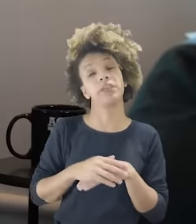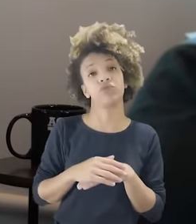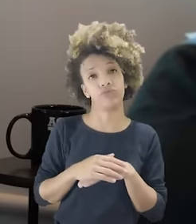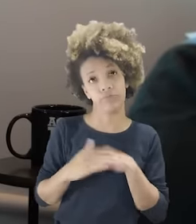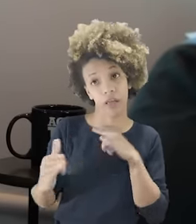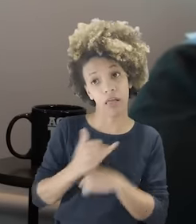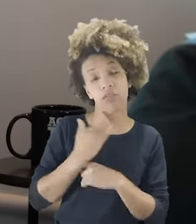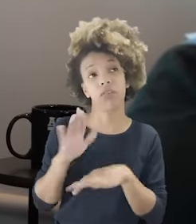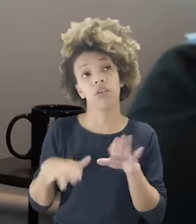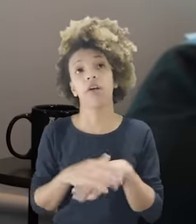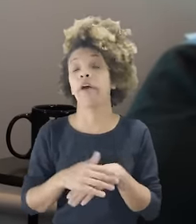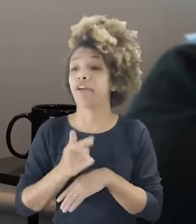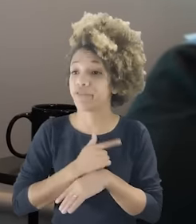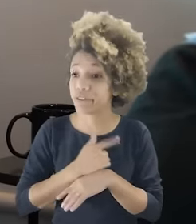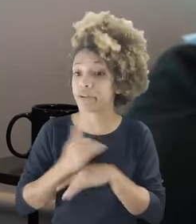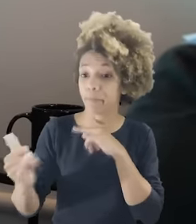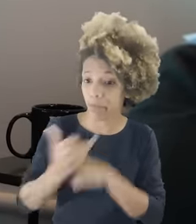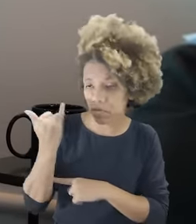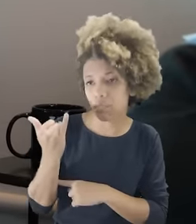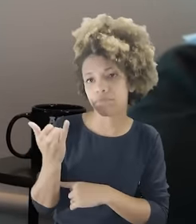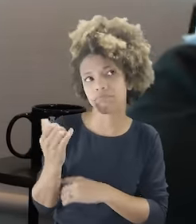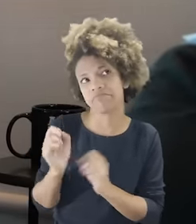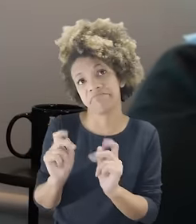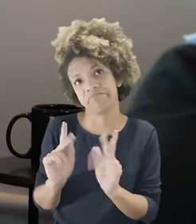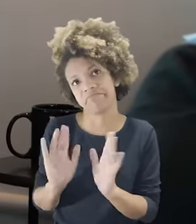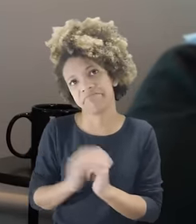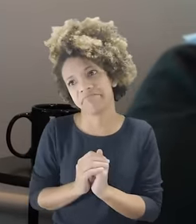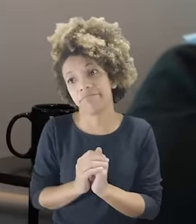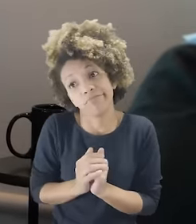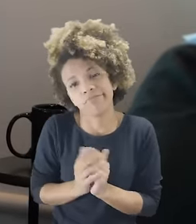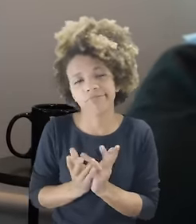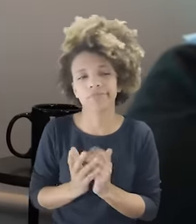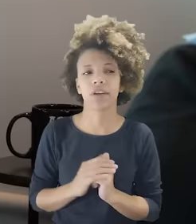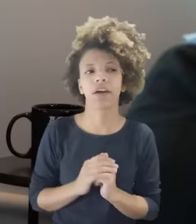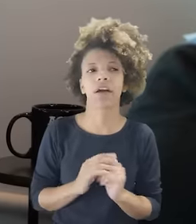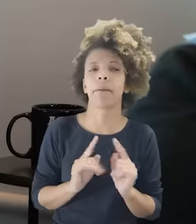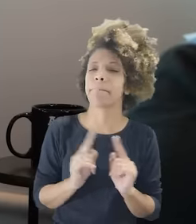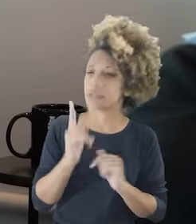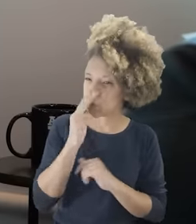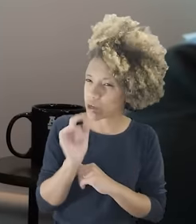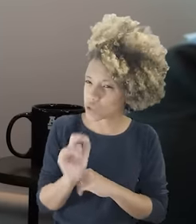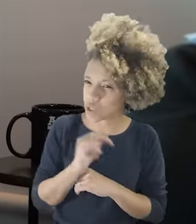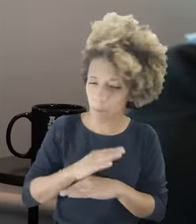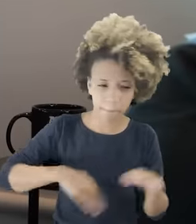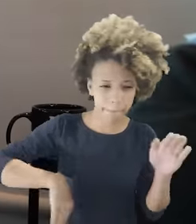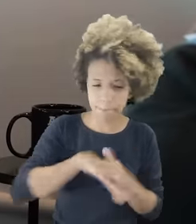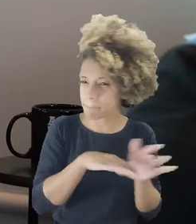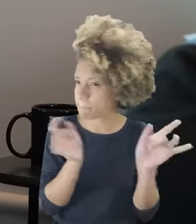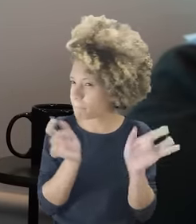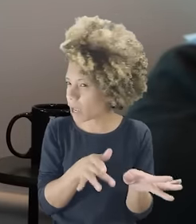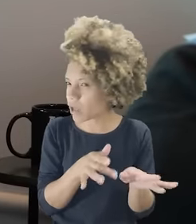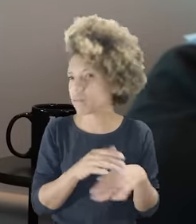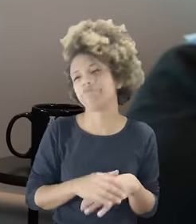né Depende porque assim a pessoa ai o cara era feio me deu um chifre mas daí ele era feio e tá tudo bem acho que o pé